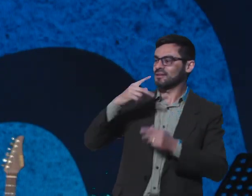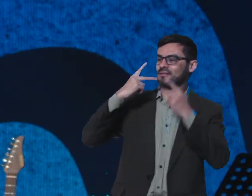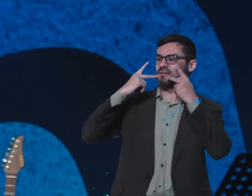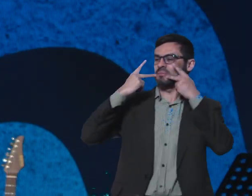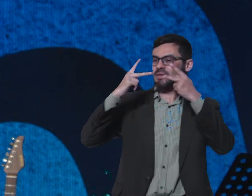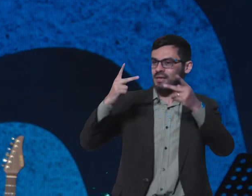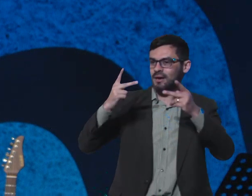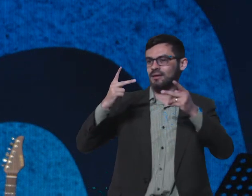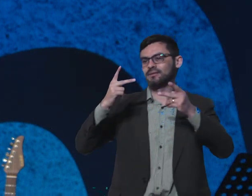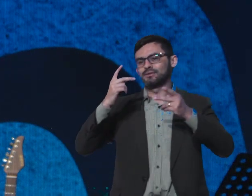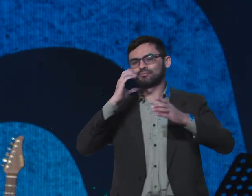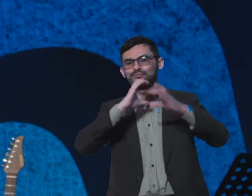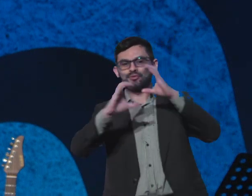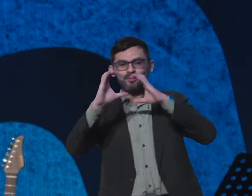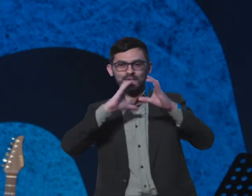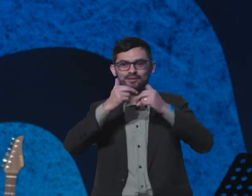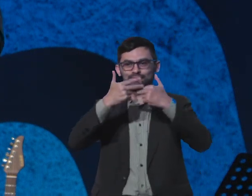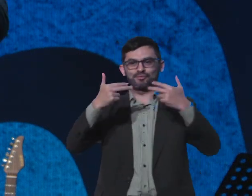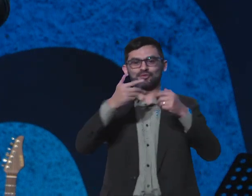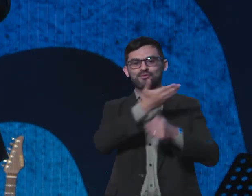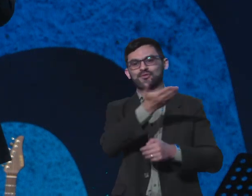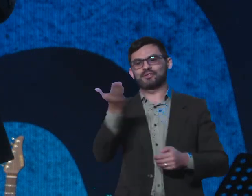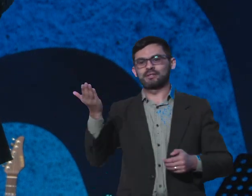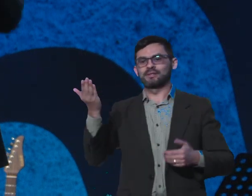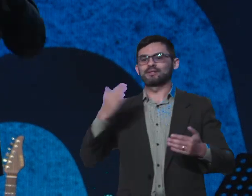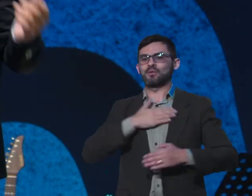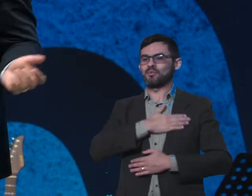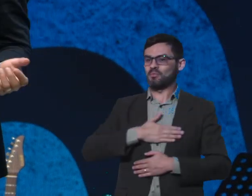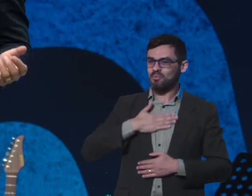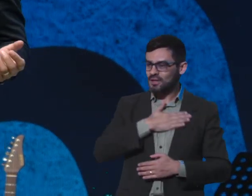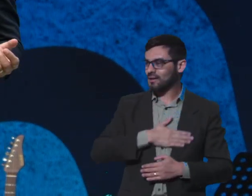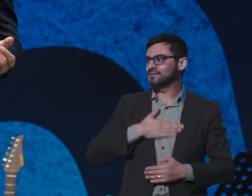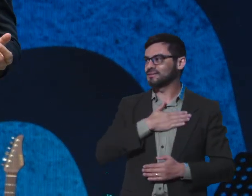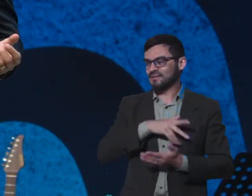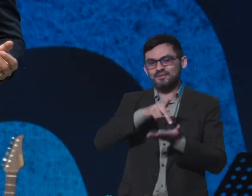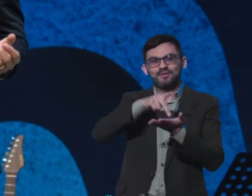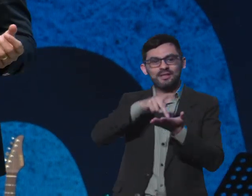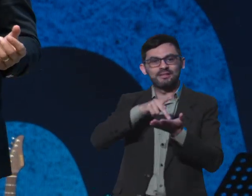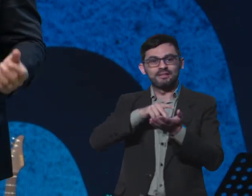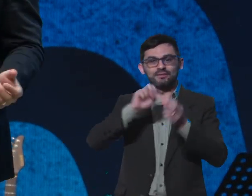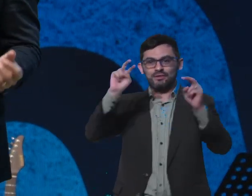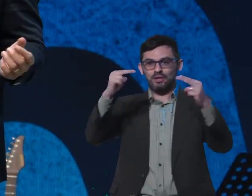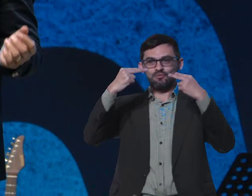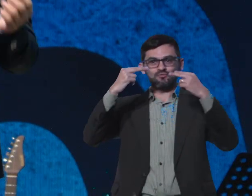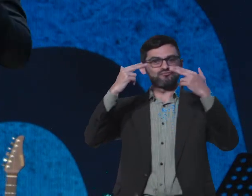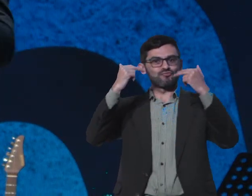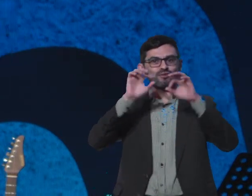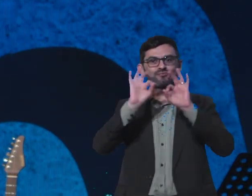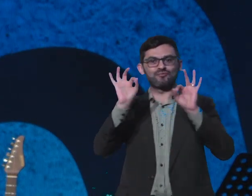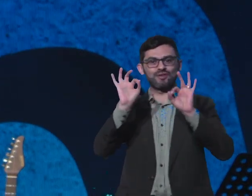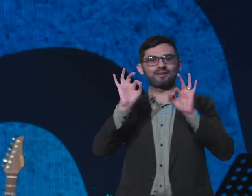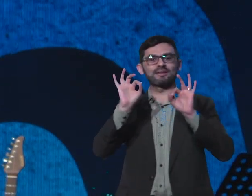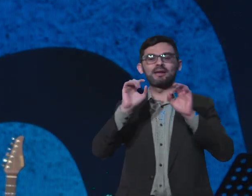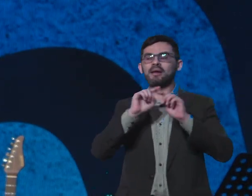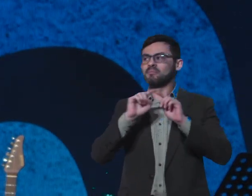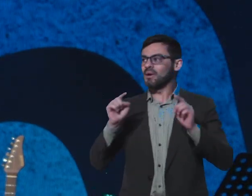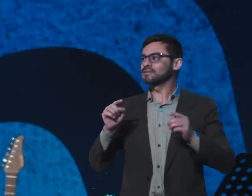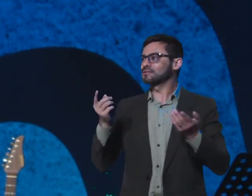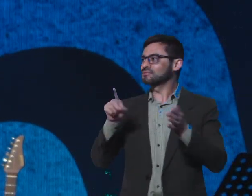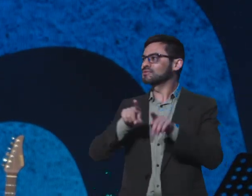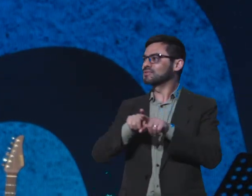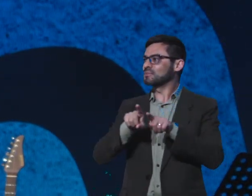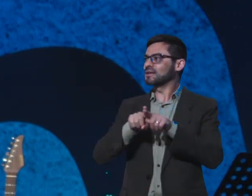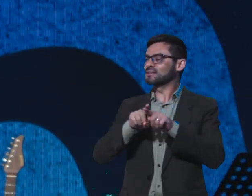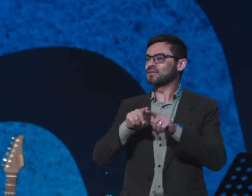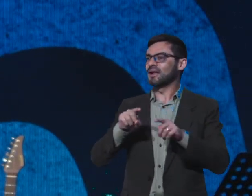pregando, ou comunicando alguma coisa. Então, muito prazer você que nunca me viu na vida, né? E eu acho muito engraçado esse negócio